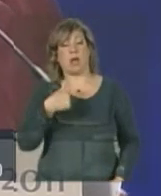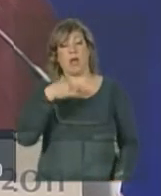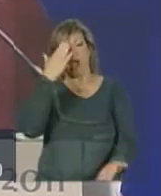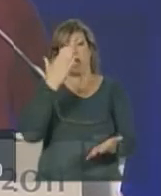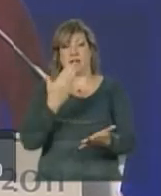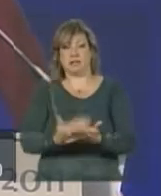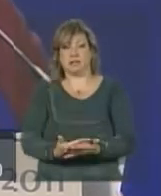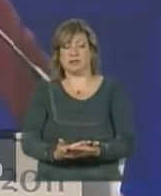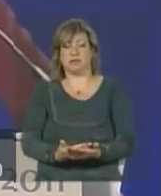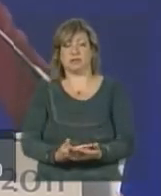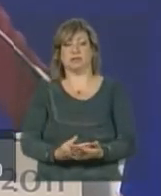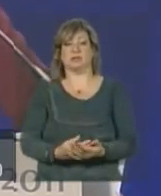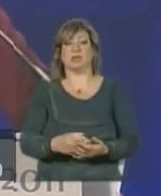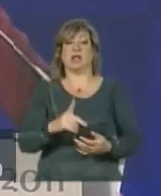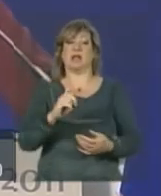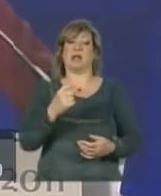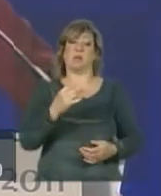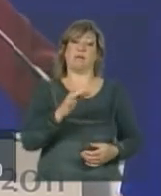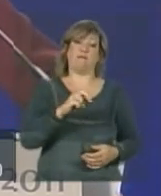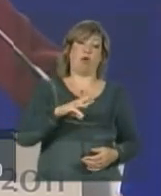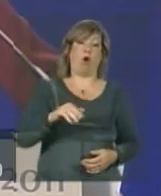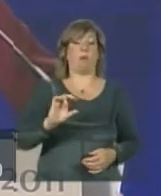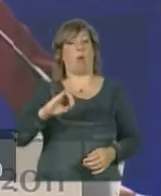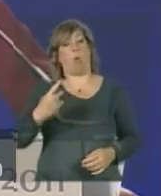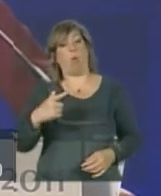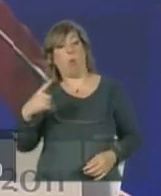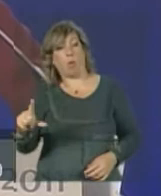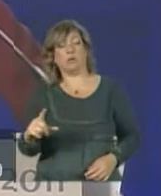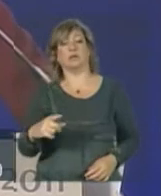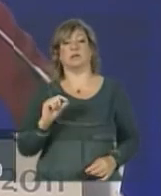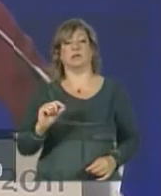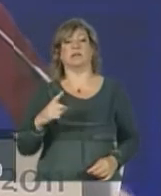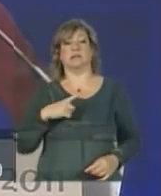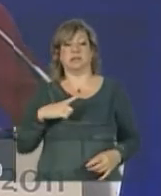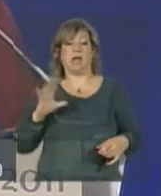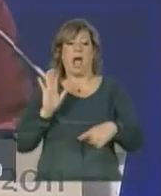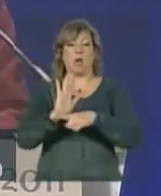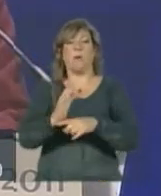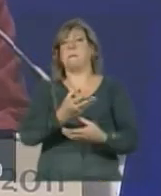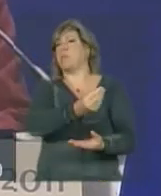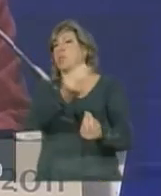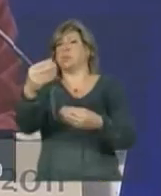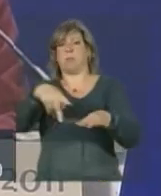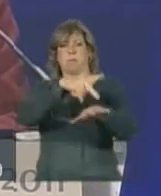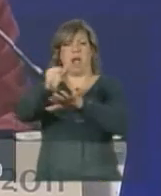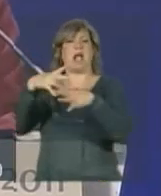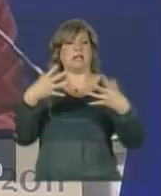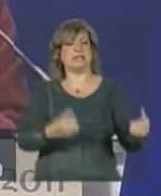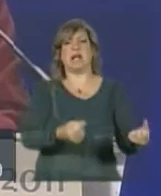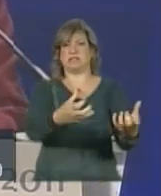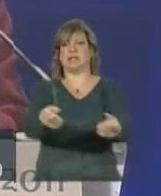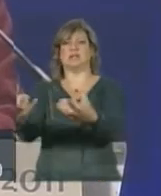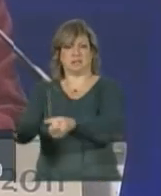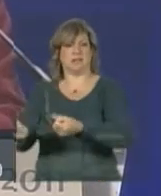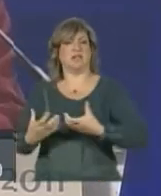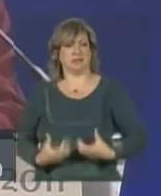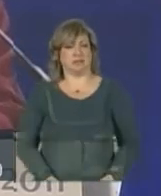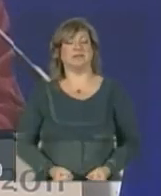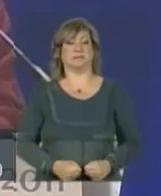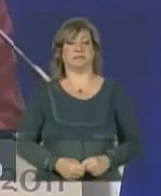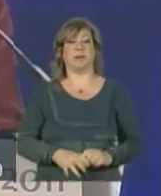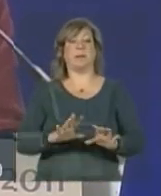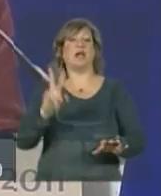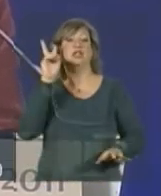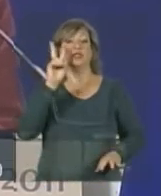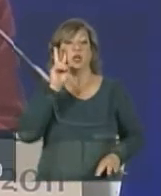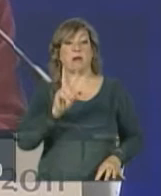de uma forma ou de outra, tinha o apoio de muitos dos países. quanto aos valores,